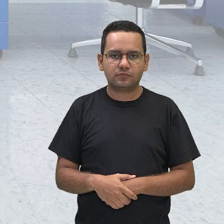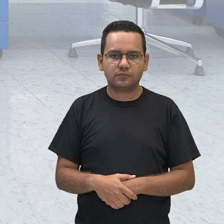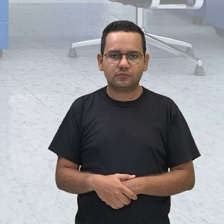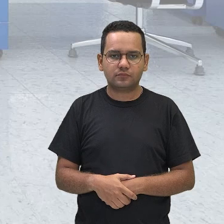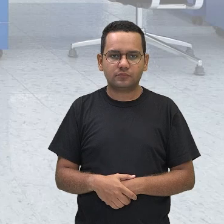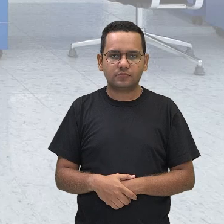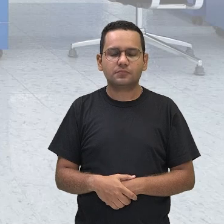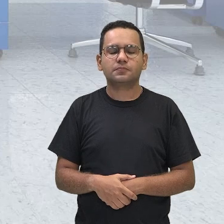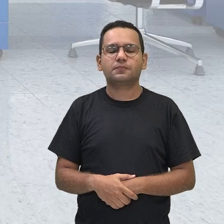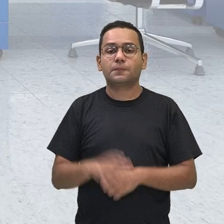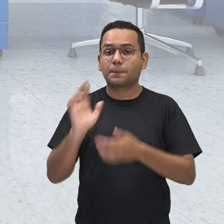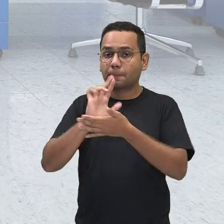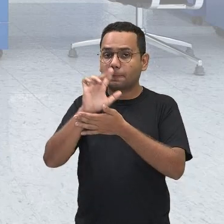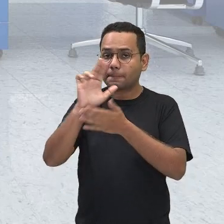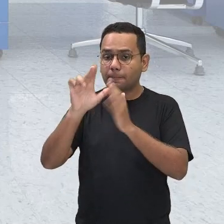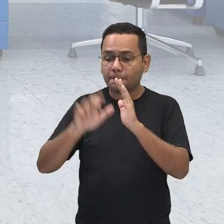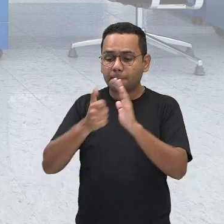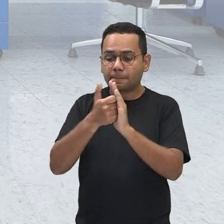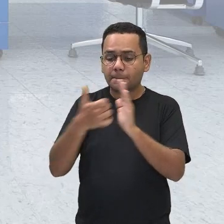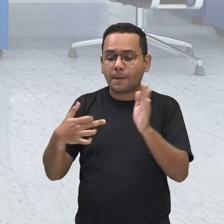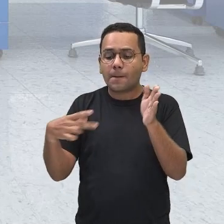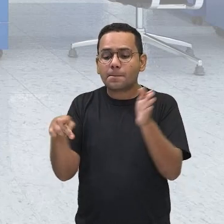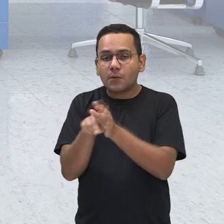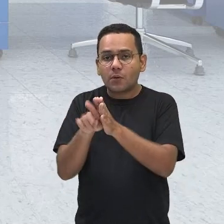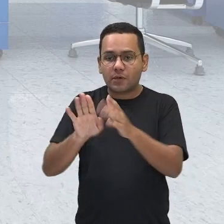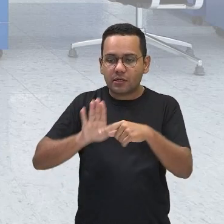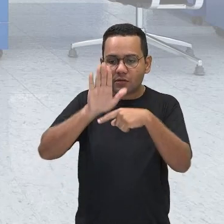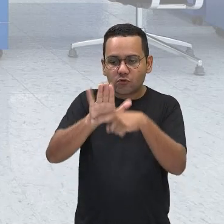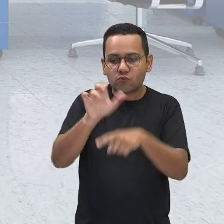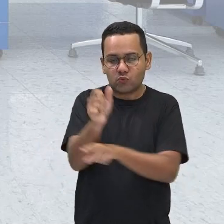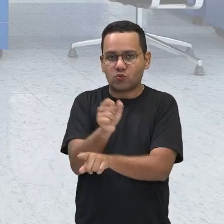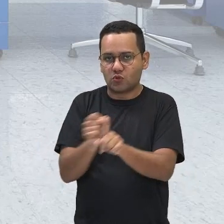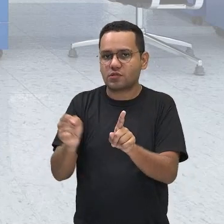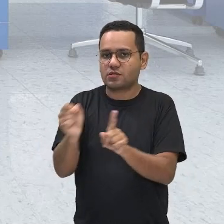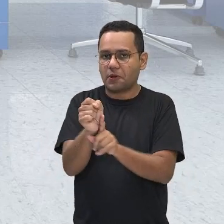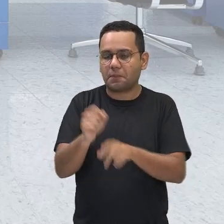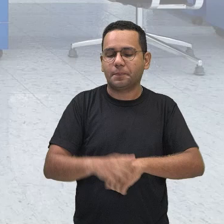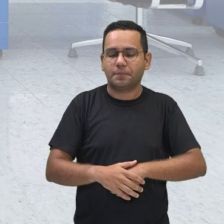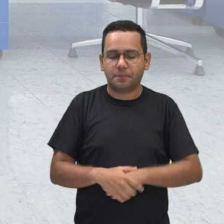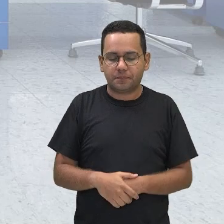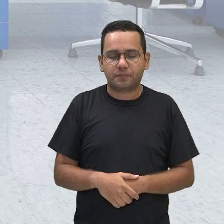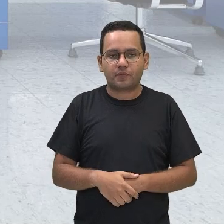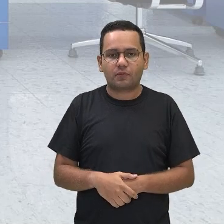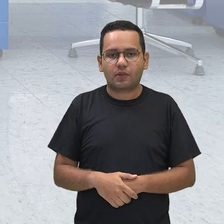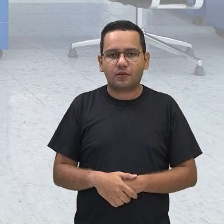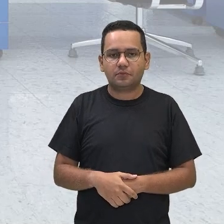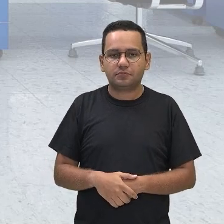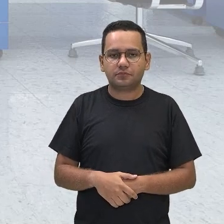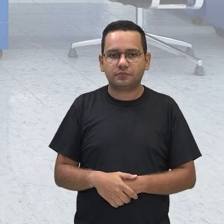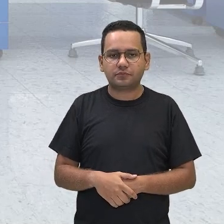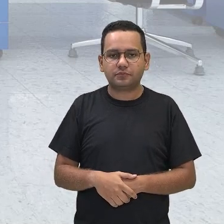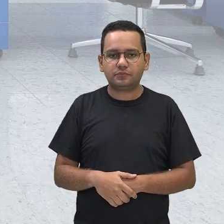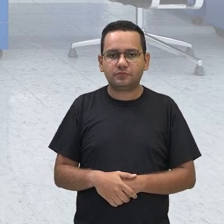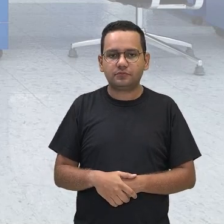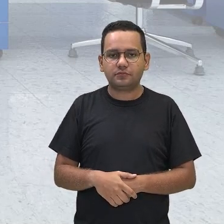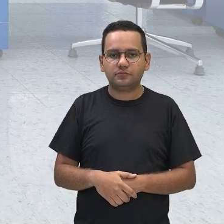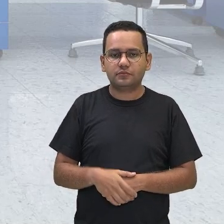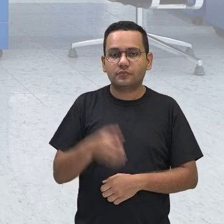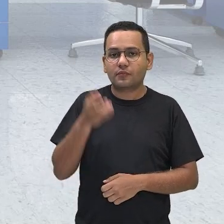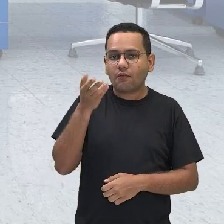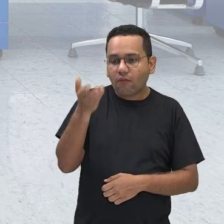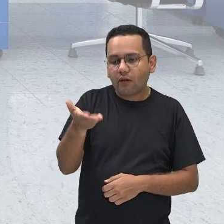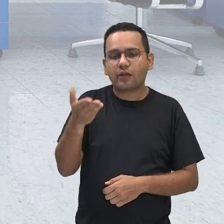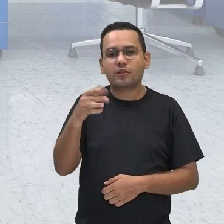no nosso cotidiano. Então, a química, ela faz parte, os conhecimentos químicos,